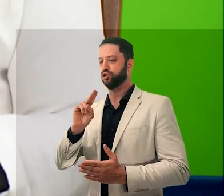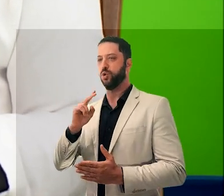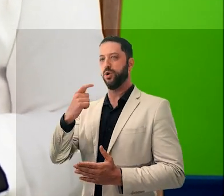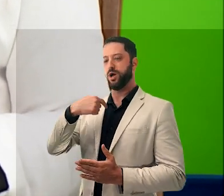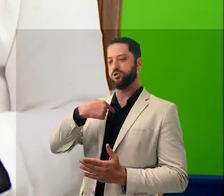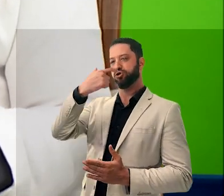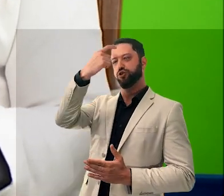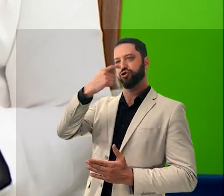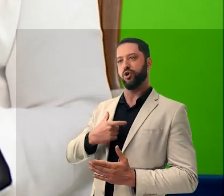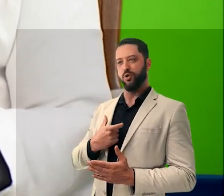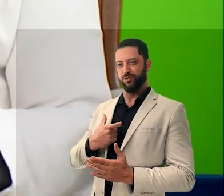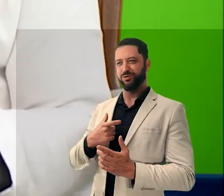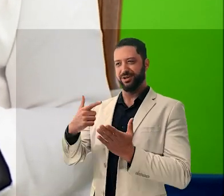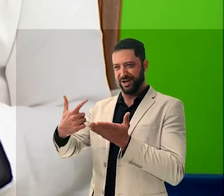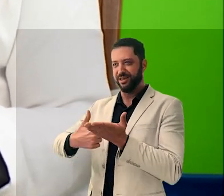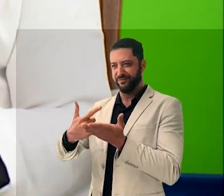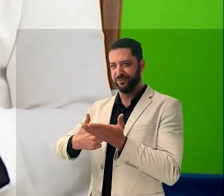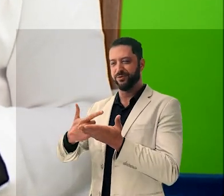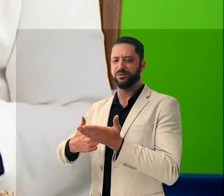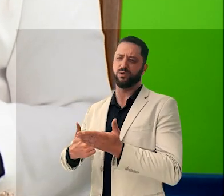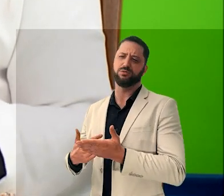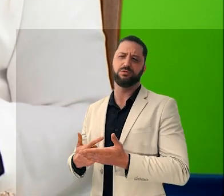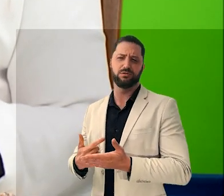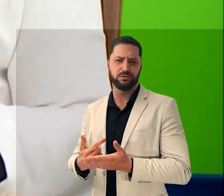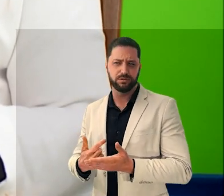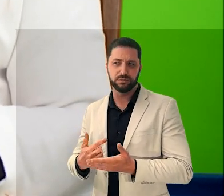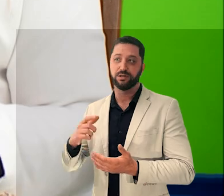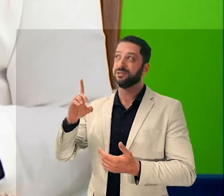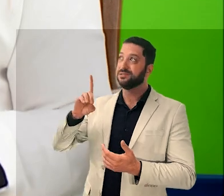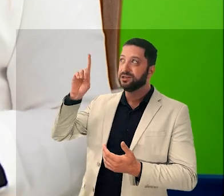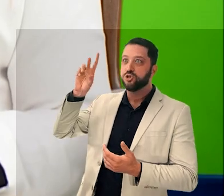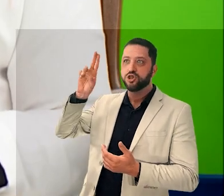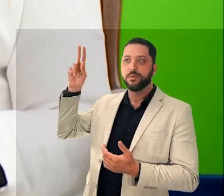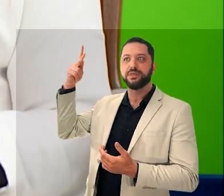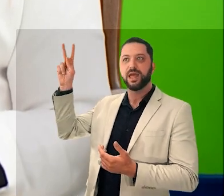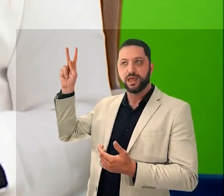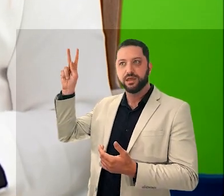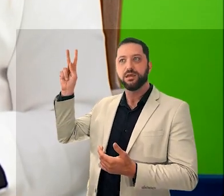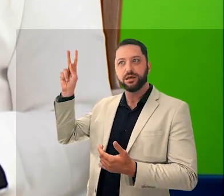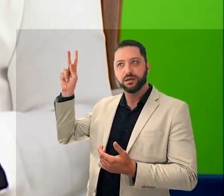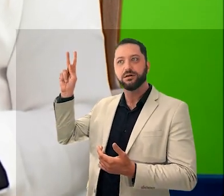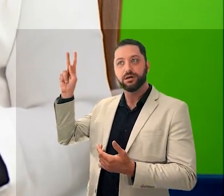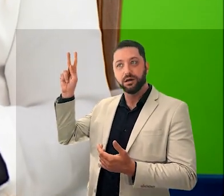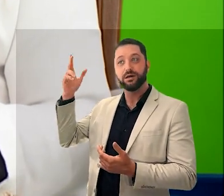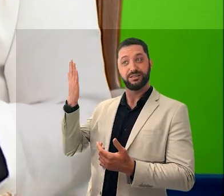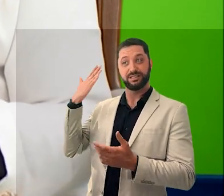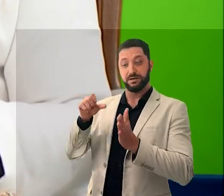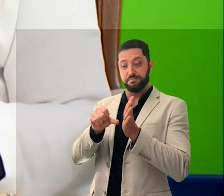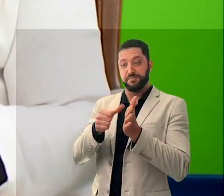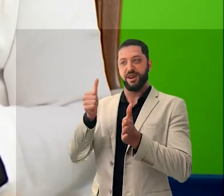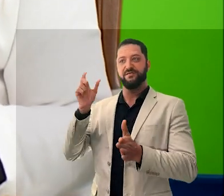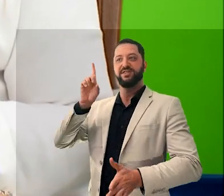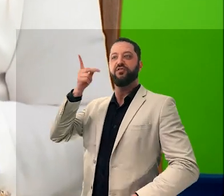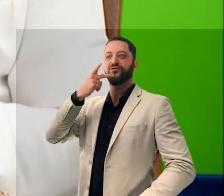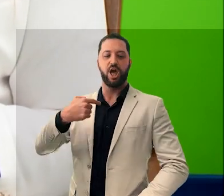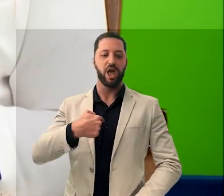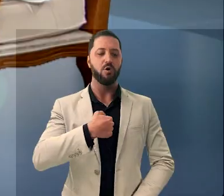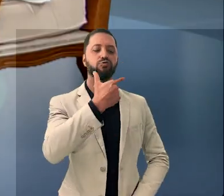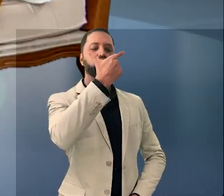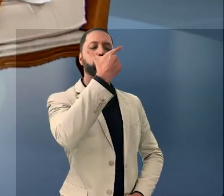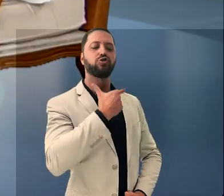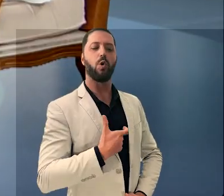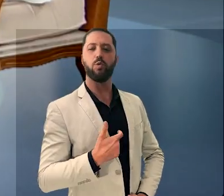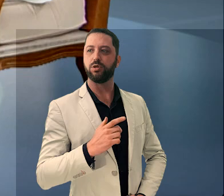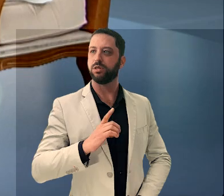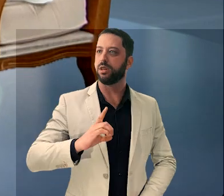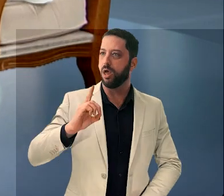Sou, e aí você pensa, mas o Eu Sou, você sabia que Eu Sou é um nome de Deus? É o nome de Deus. A primeira vez que ele se manifestou, ele